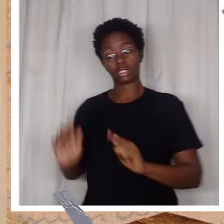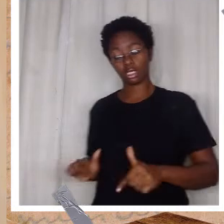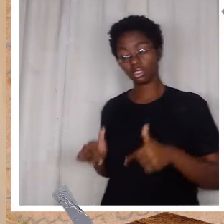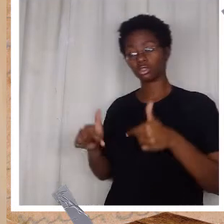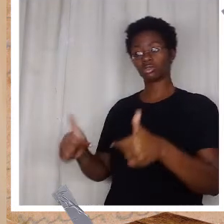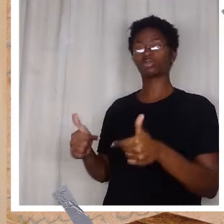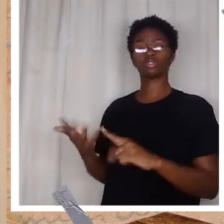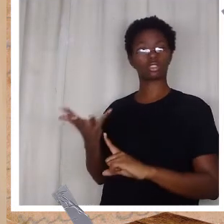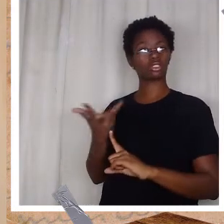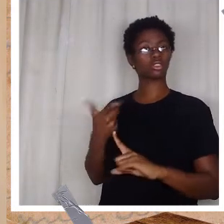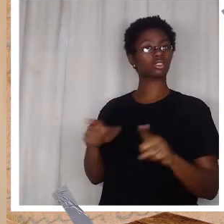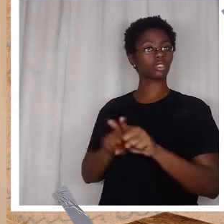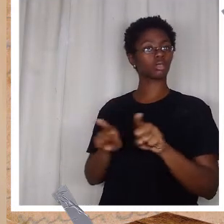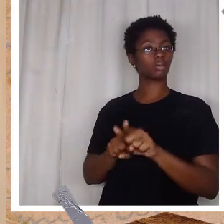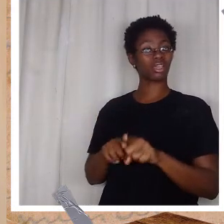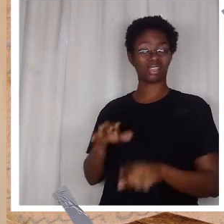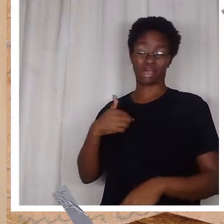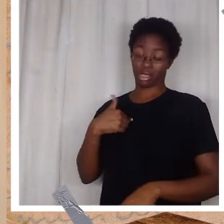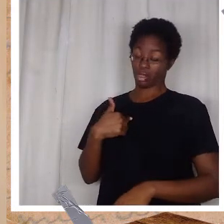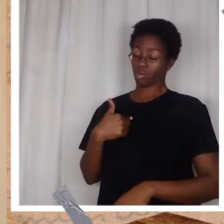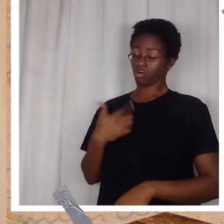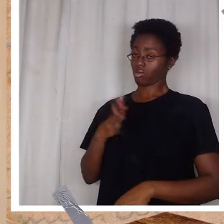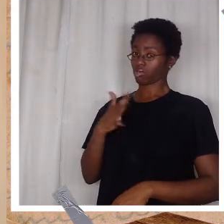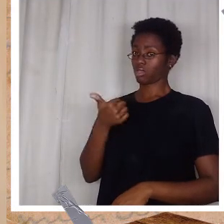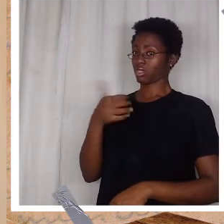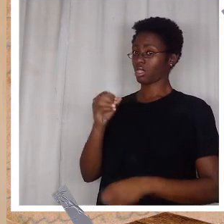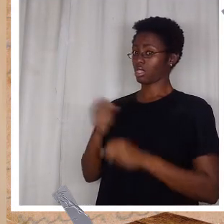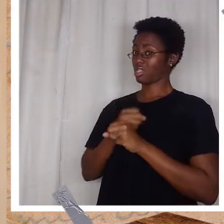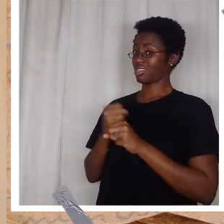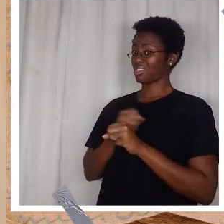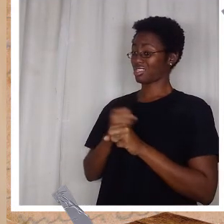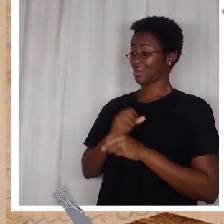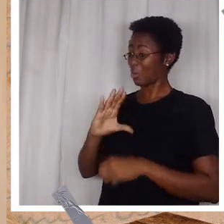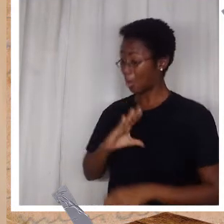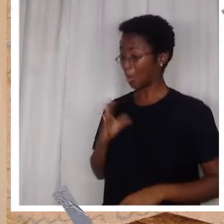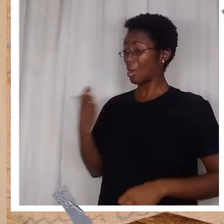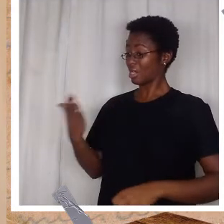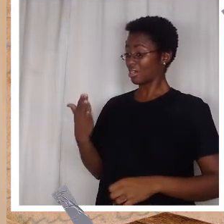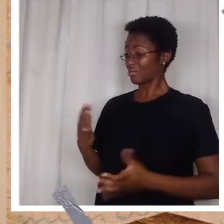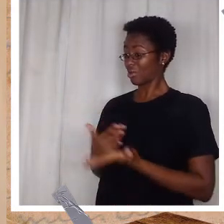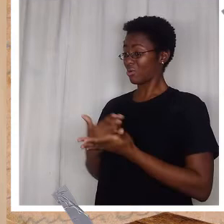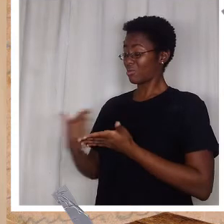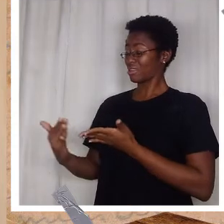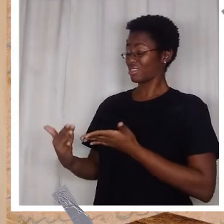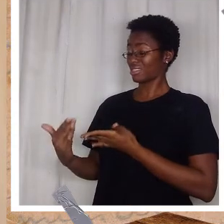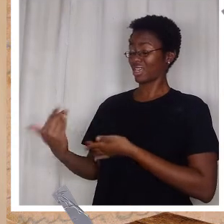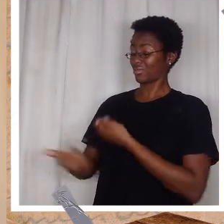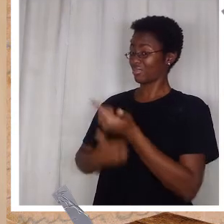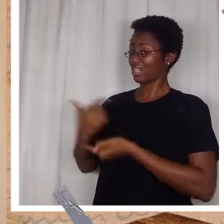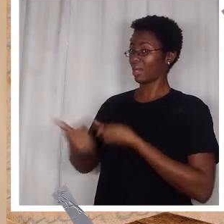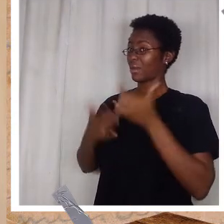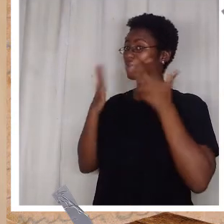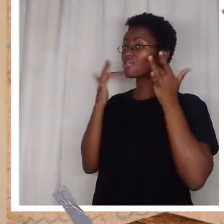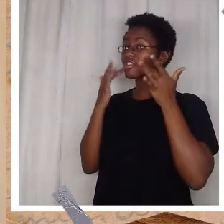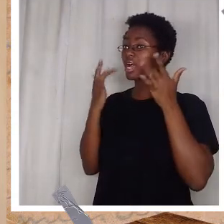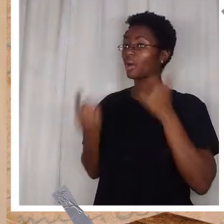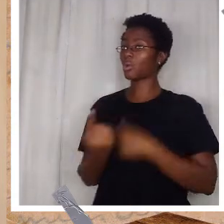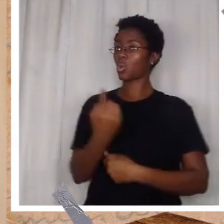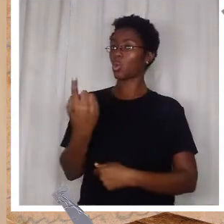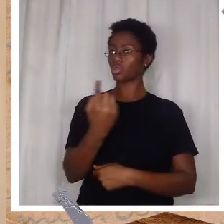levei quase 10 anos para ter coragem de fazer Carolina como monólogo. E não era um